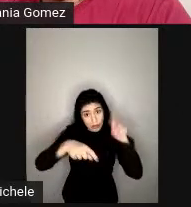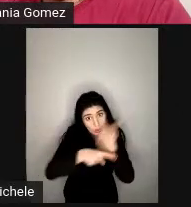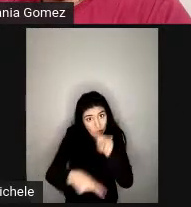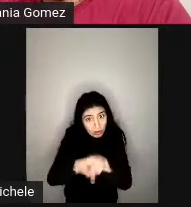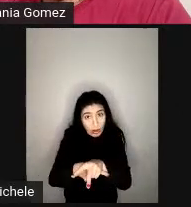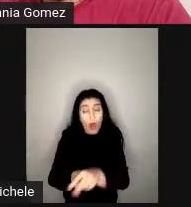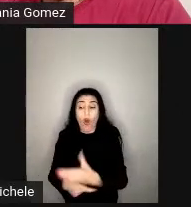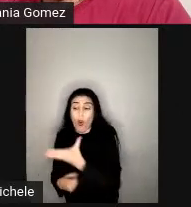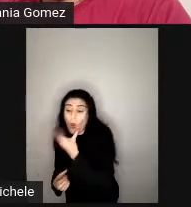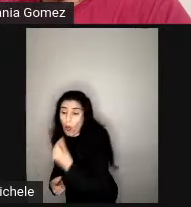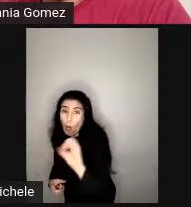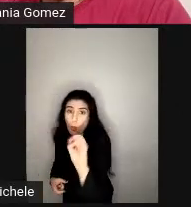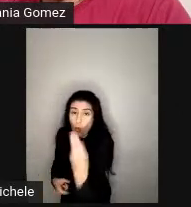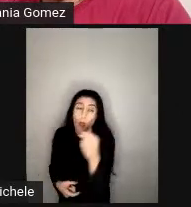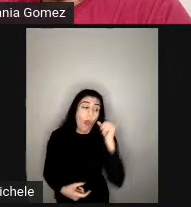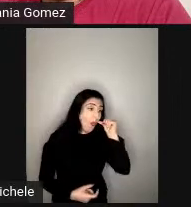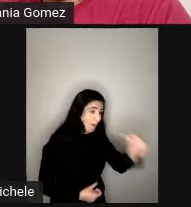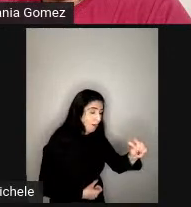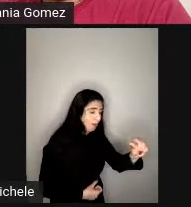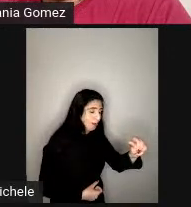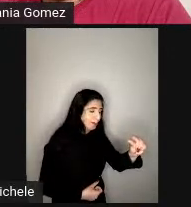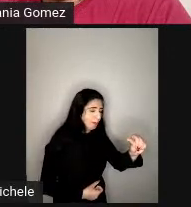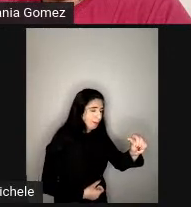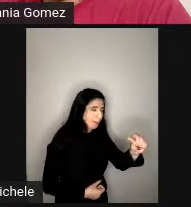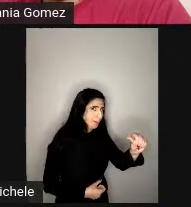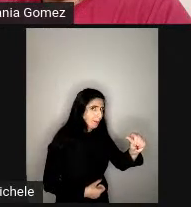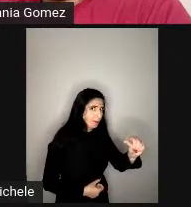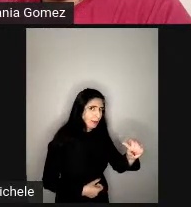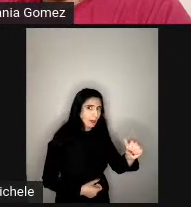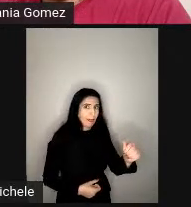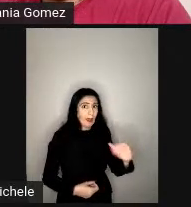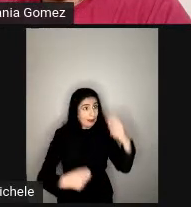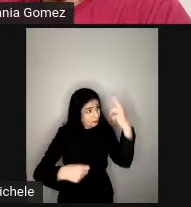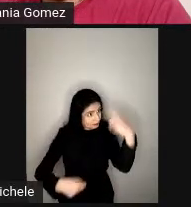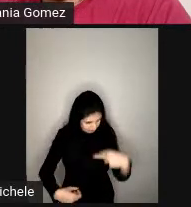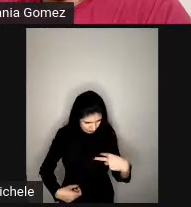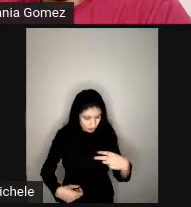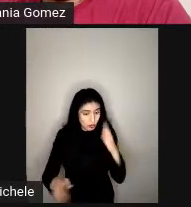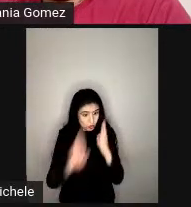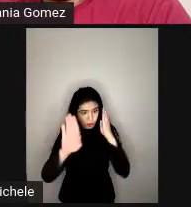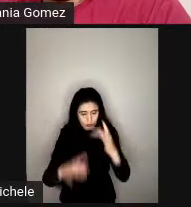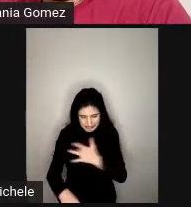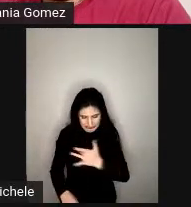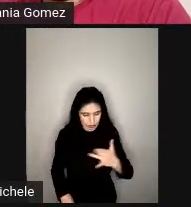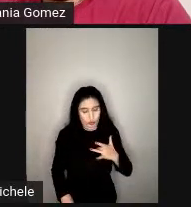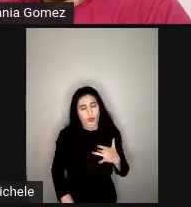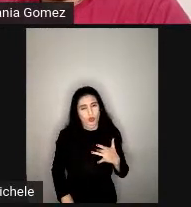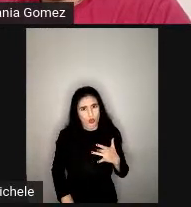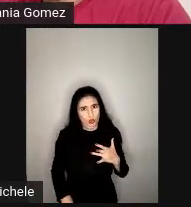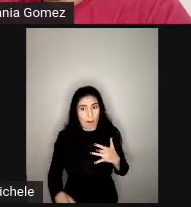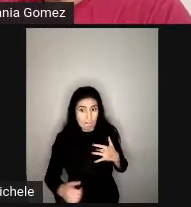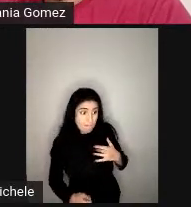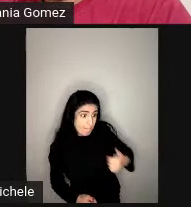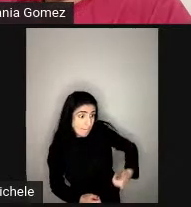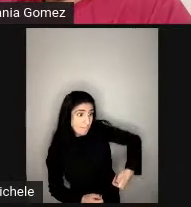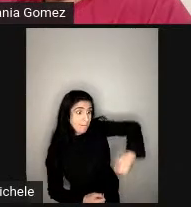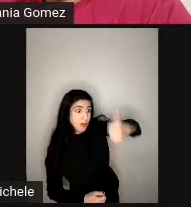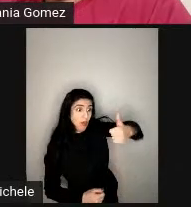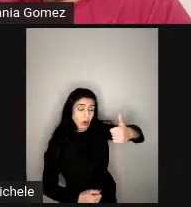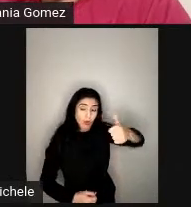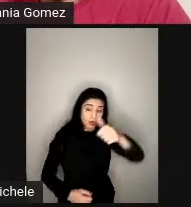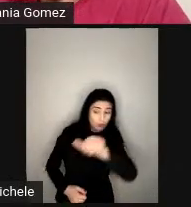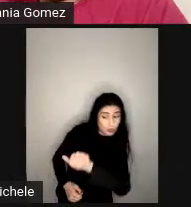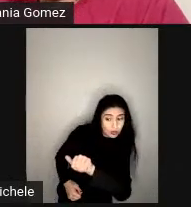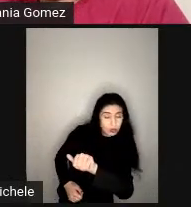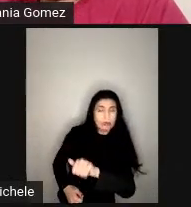ou mulher, a gente tem que ver como é que está a nossa saúde. Cada ano muda, cada ano é um presentinho a mais.